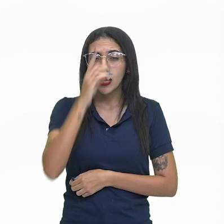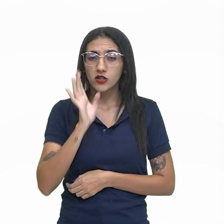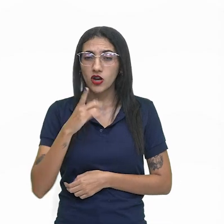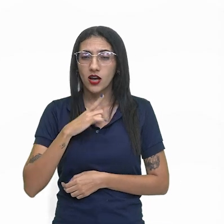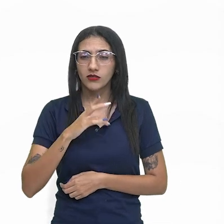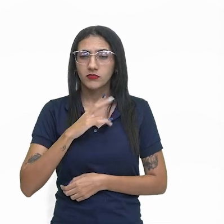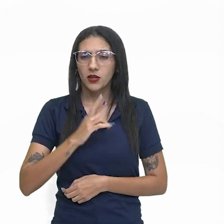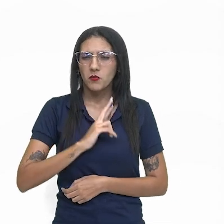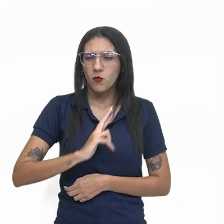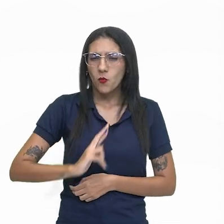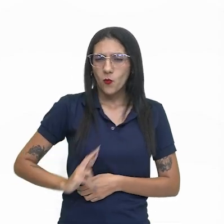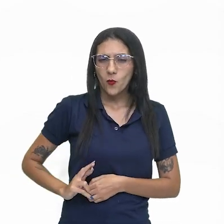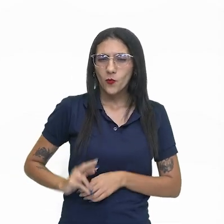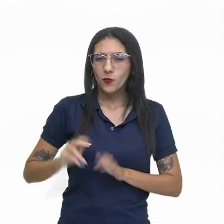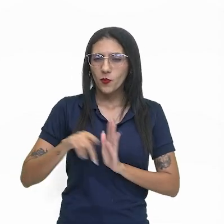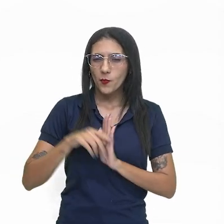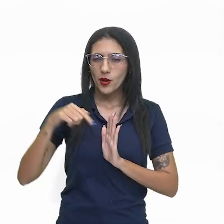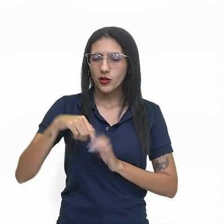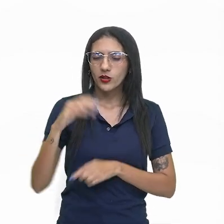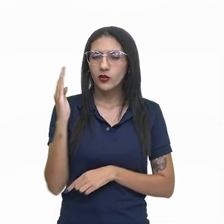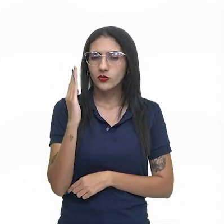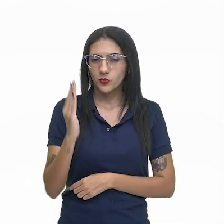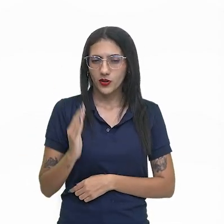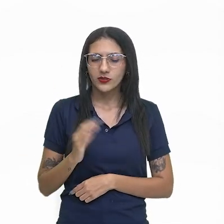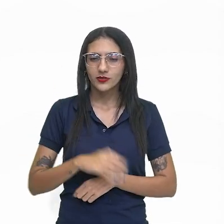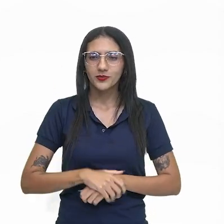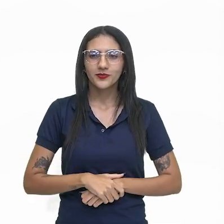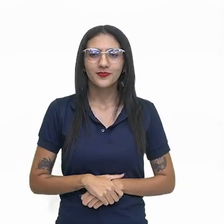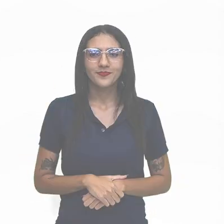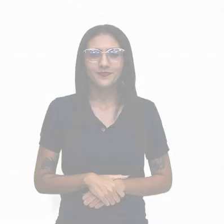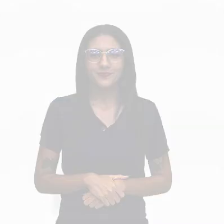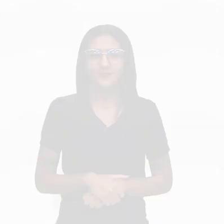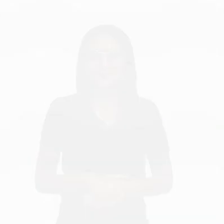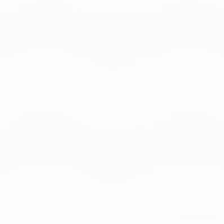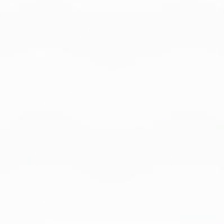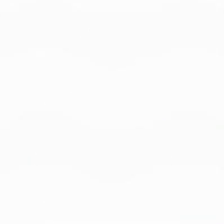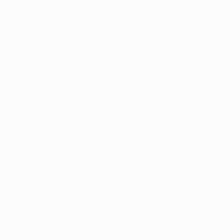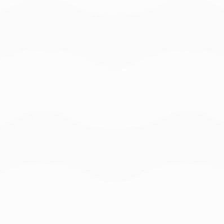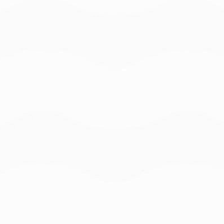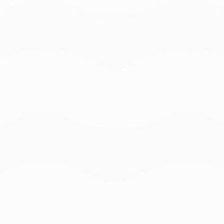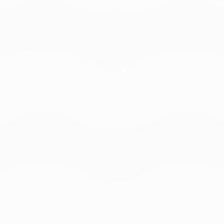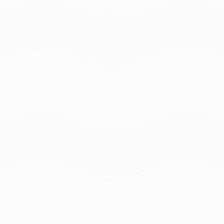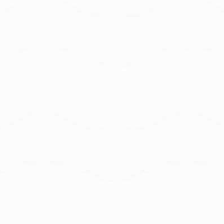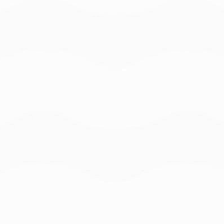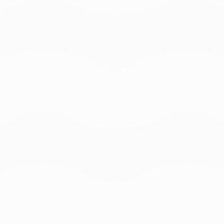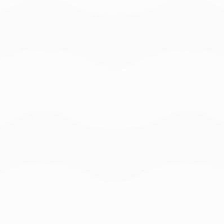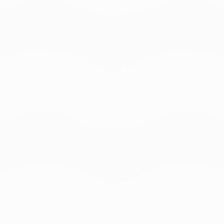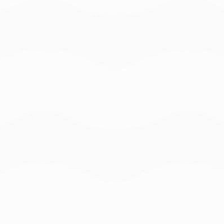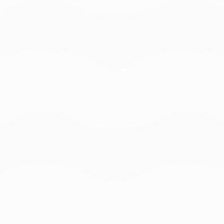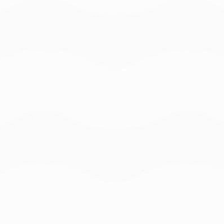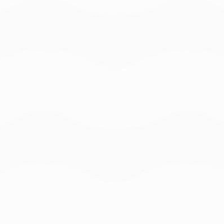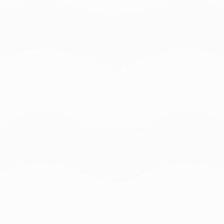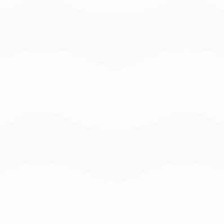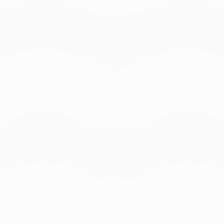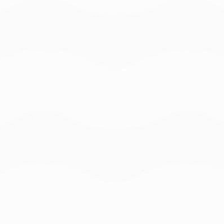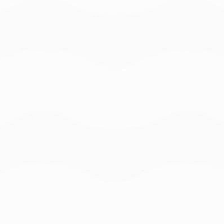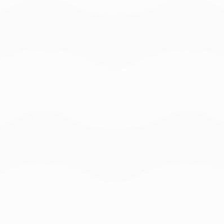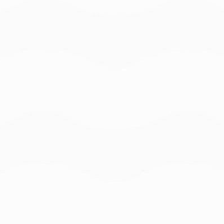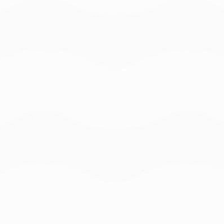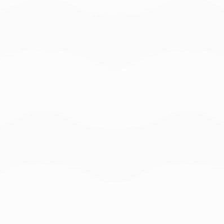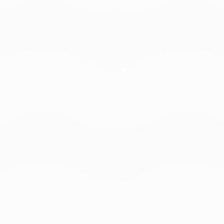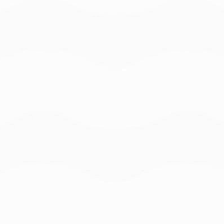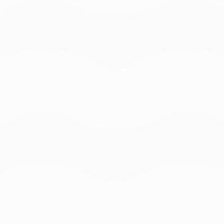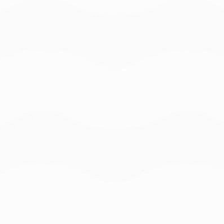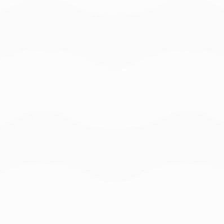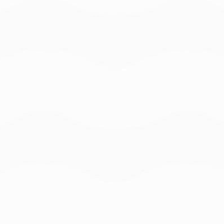República, né? Democrática no Brasil, né? A gente tem ali a agricultura brasileira passando por um intenso